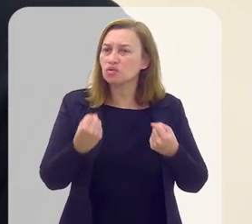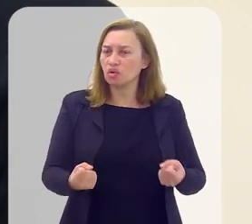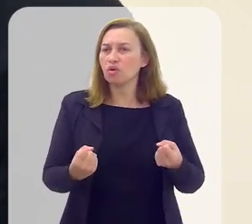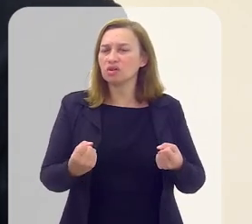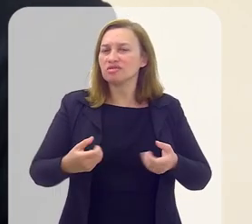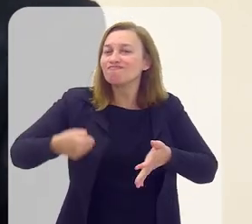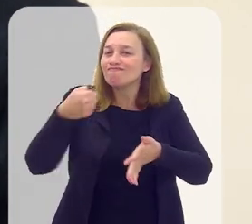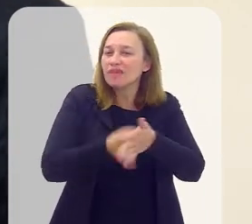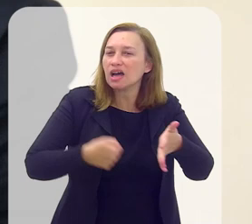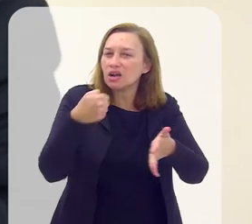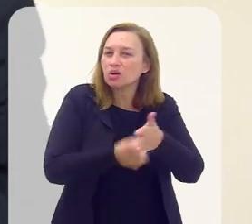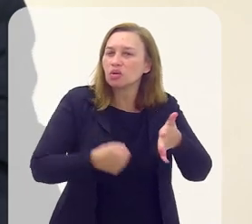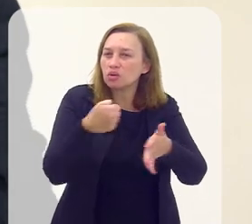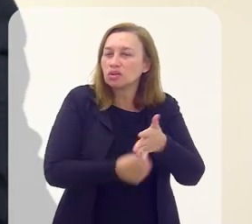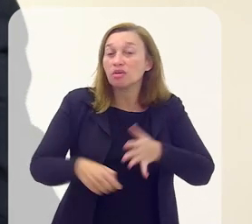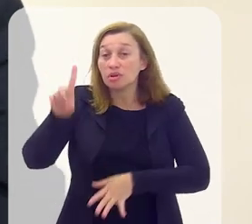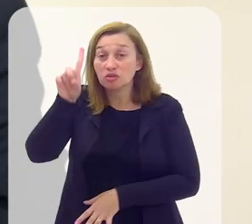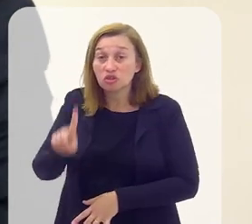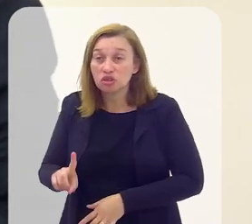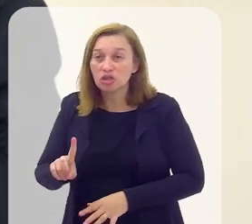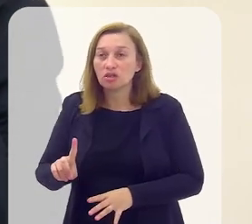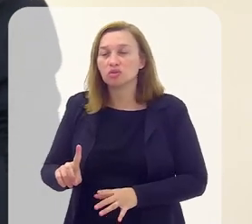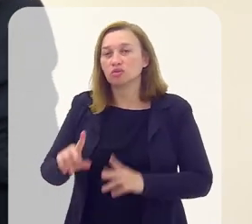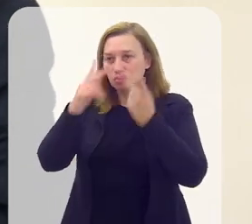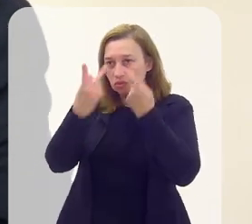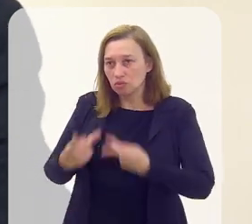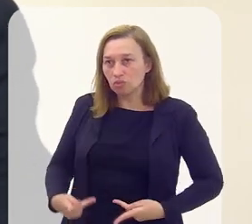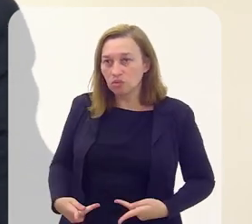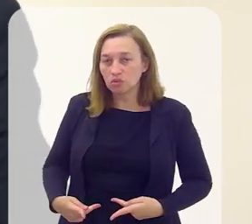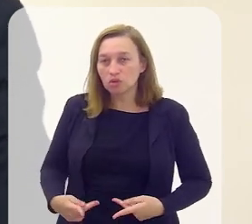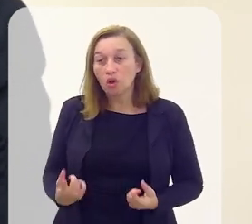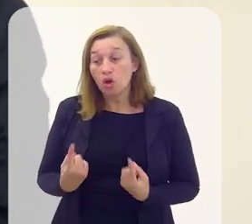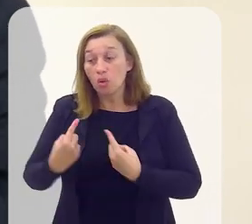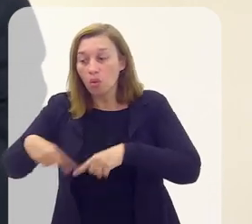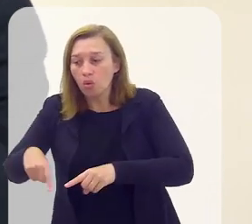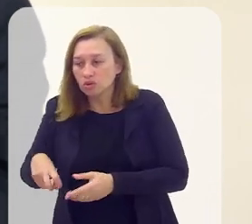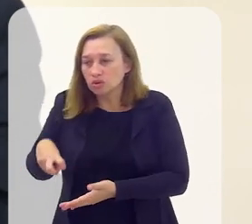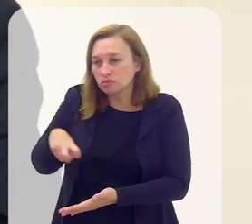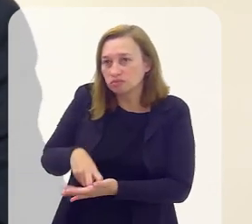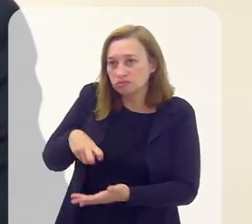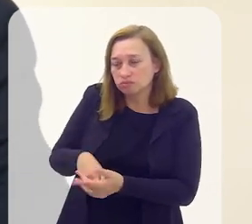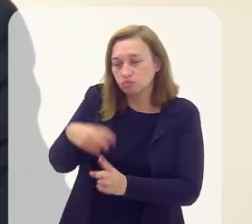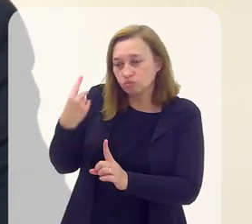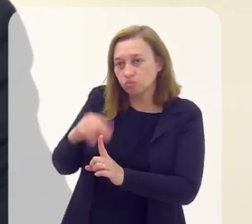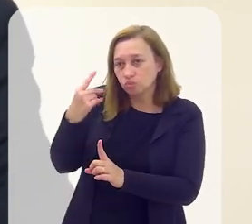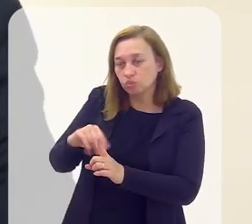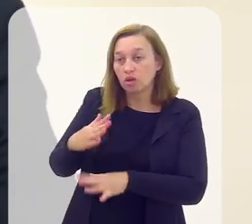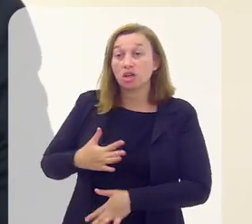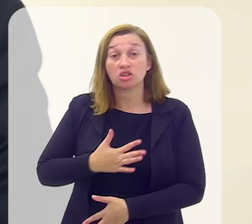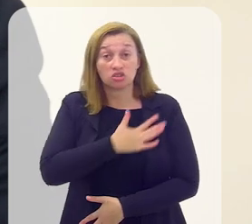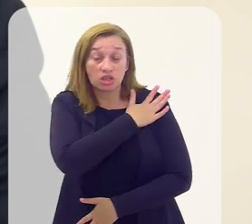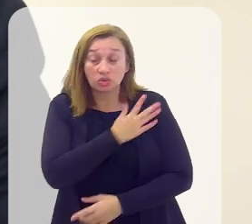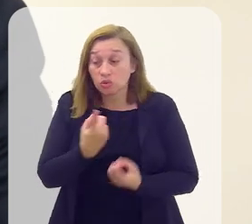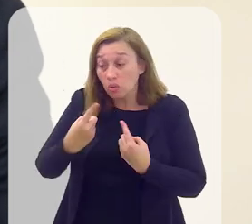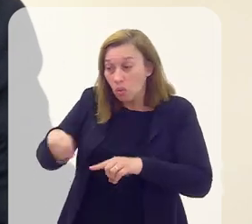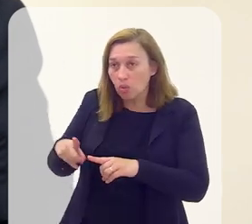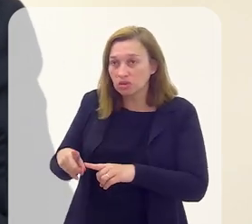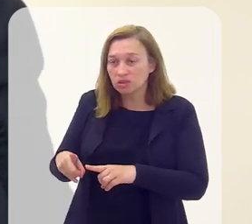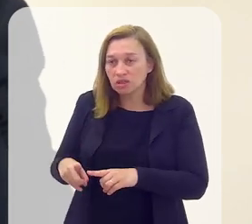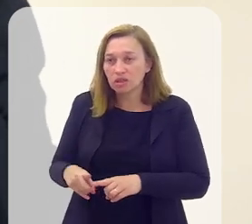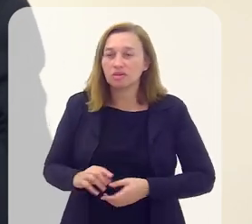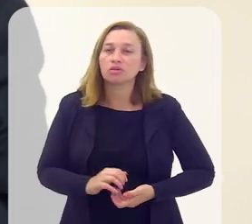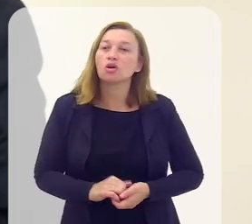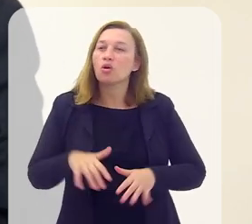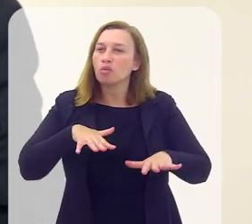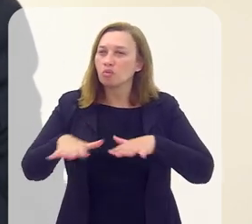empenha, então, na luta pelos direitos humanos, na luta contra a tortura e na luta contra a ditadura. Então, ela